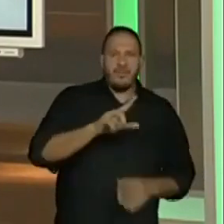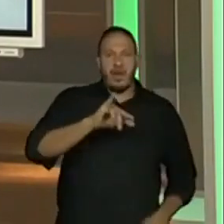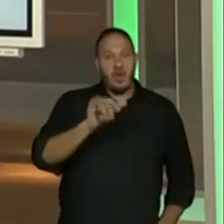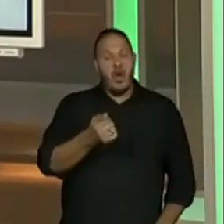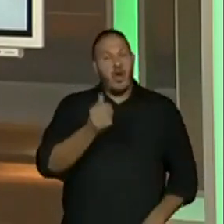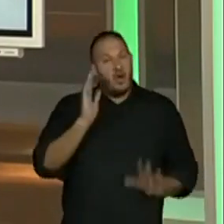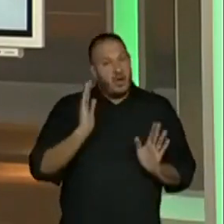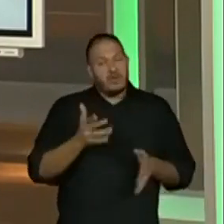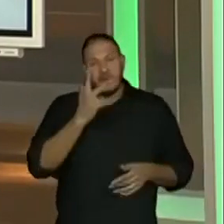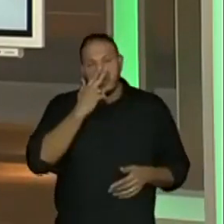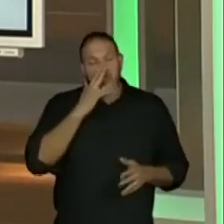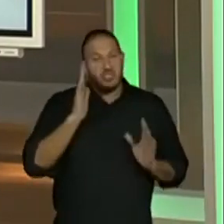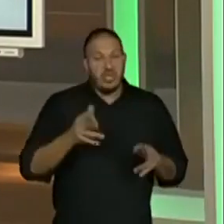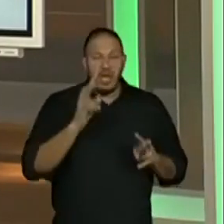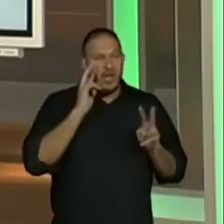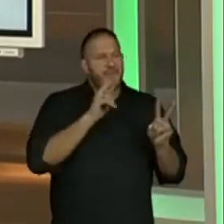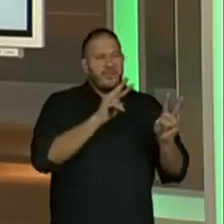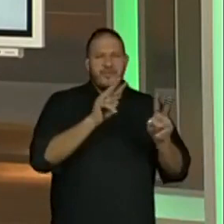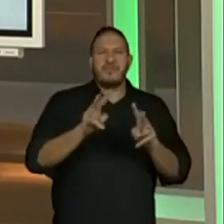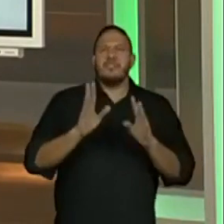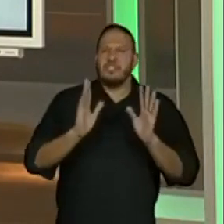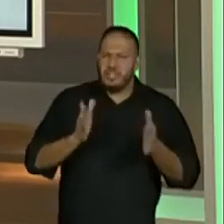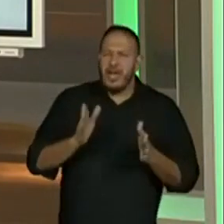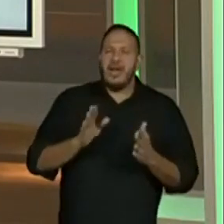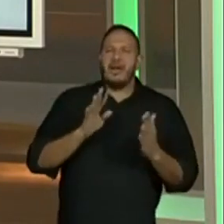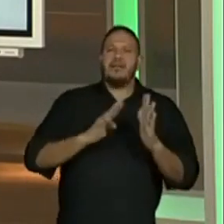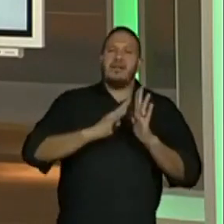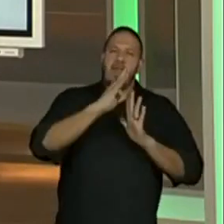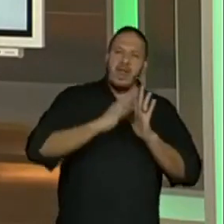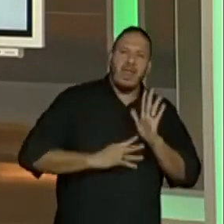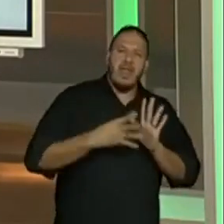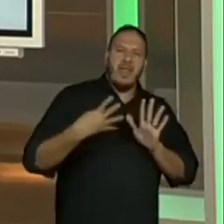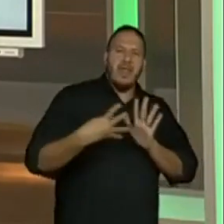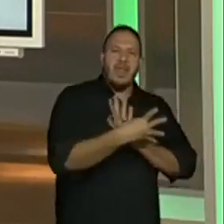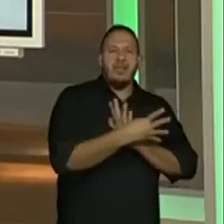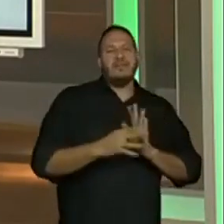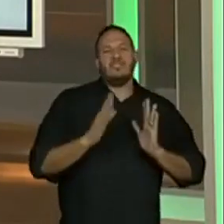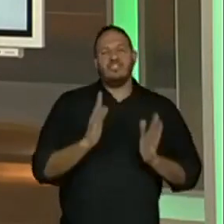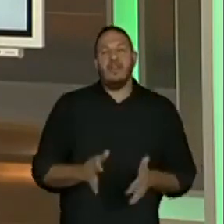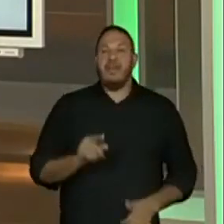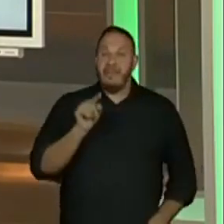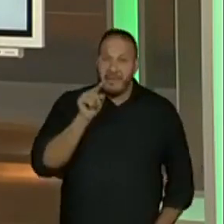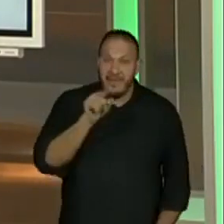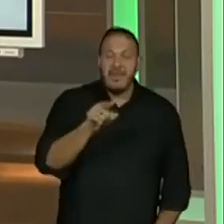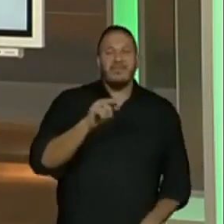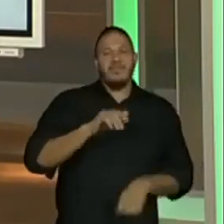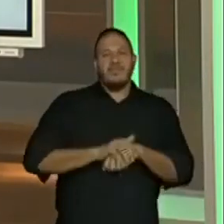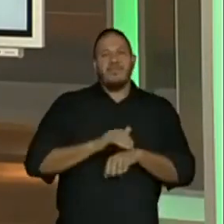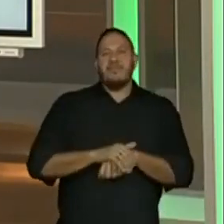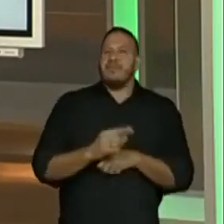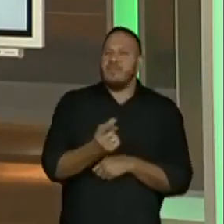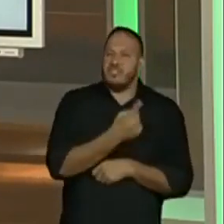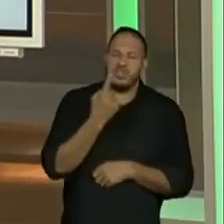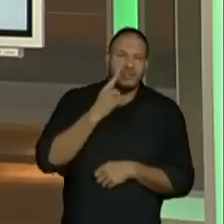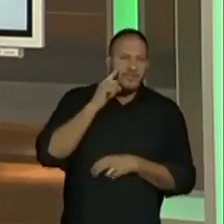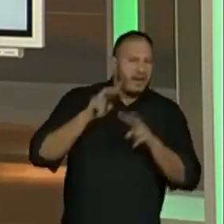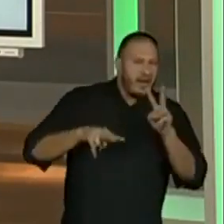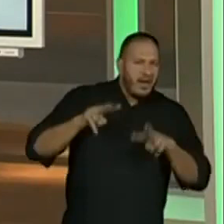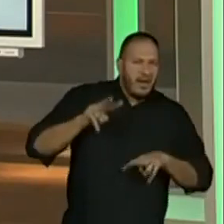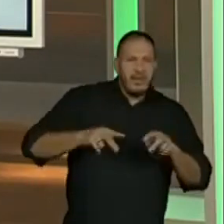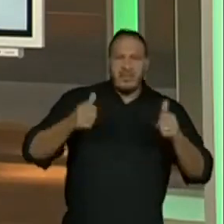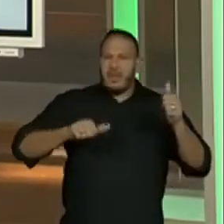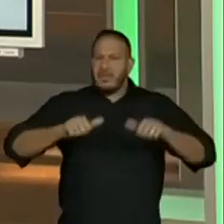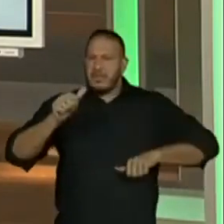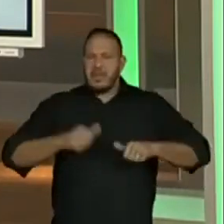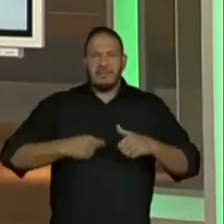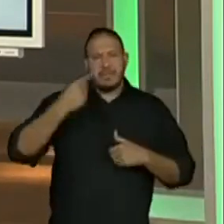deve ter aí já se deparado com uma tabela de ofertas. E é isso que nós vamos analisar e vamos pensar em mais algumas